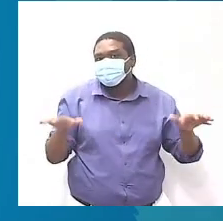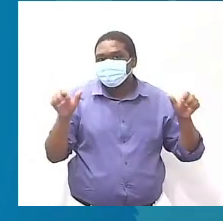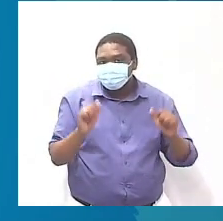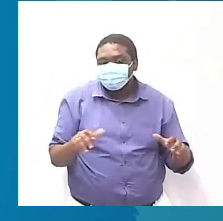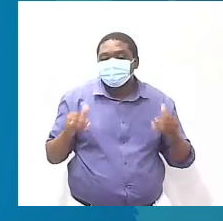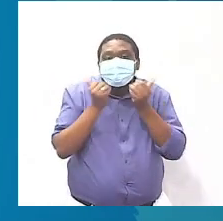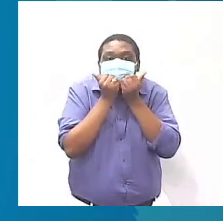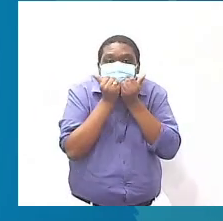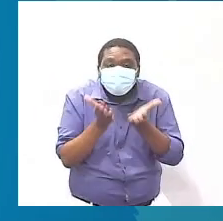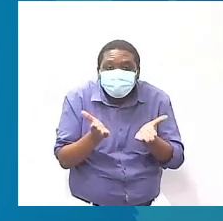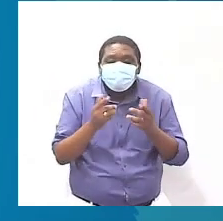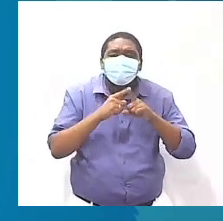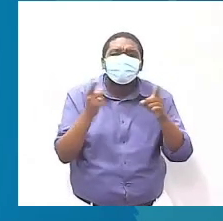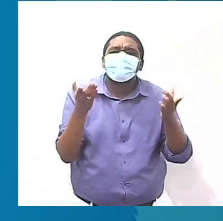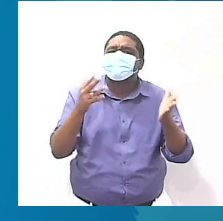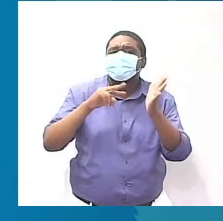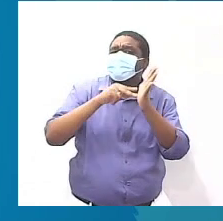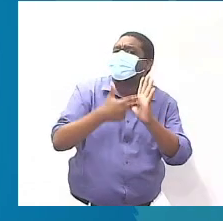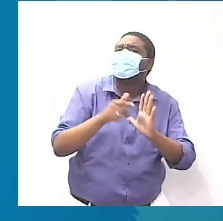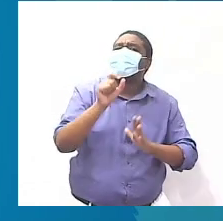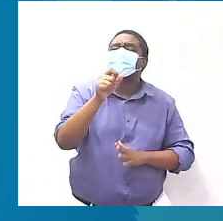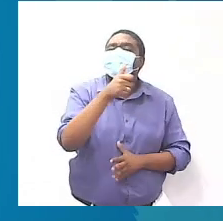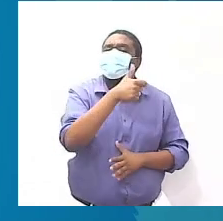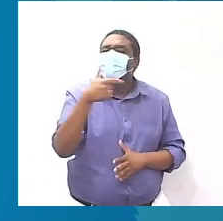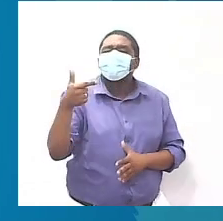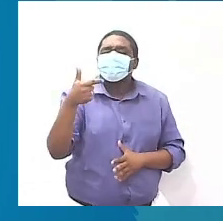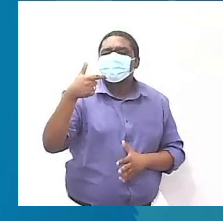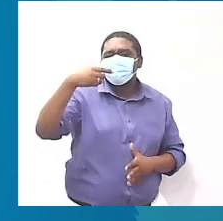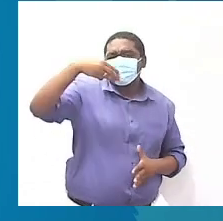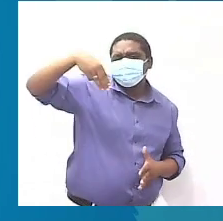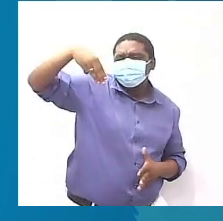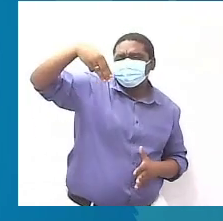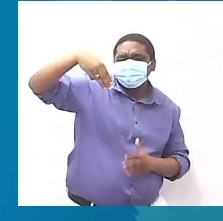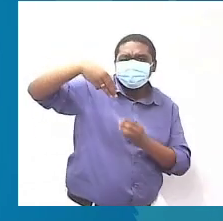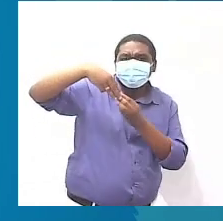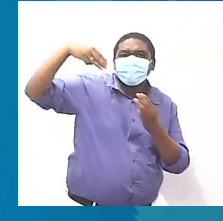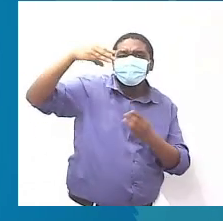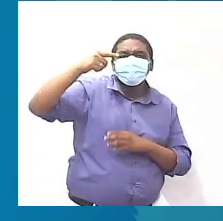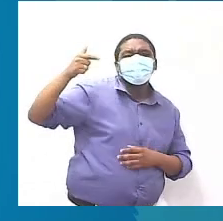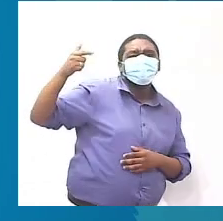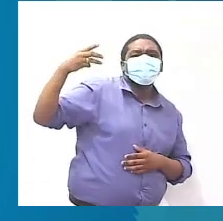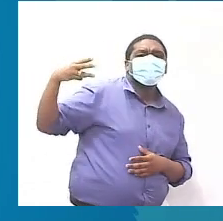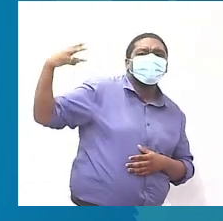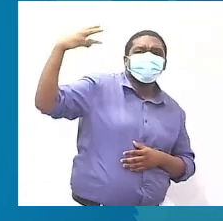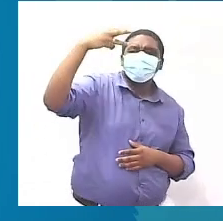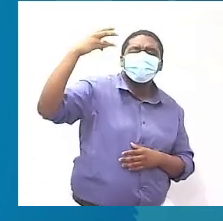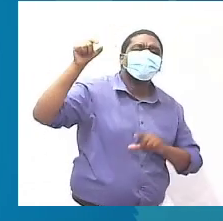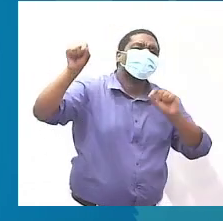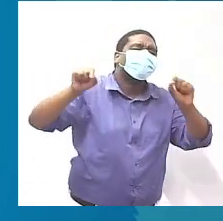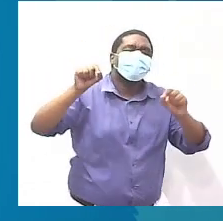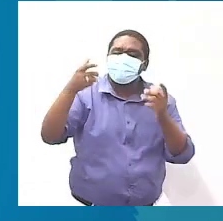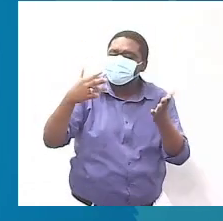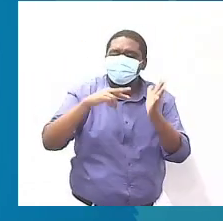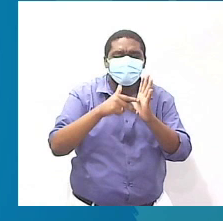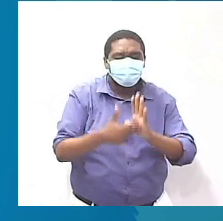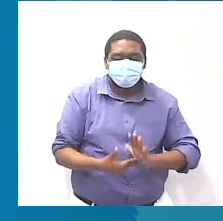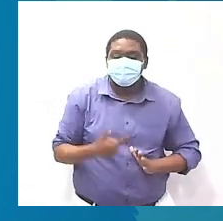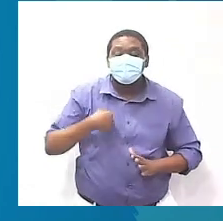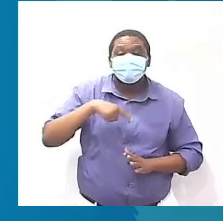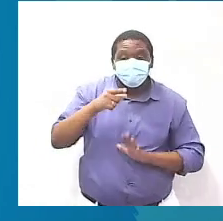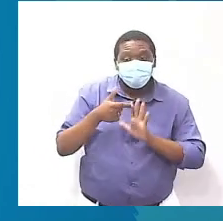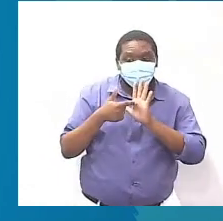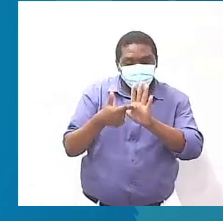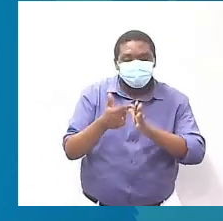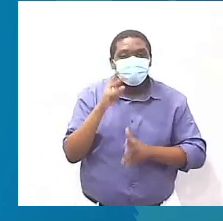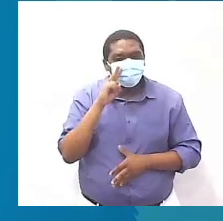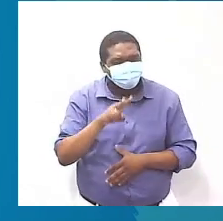fora. Mas o que significa 12 metros cúbicos, professor? Vamos lá comigo que eu vou te mostrar. Vamos lá, Jonathan, mostra para eles